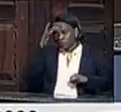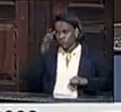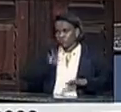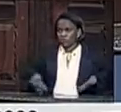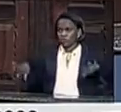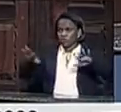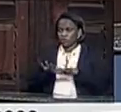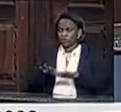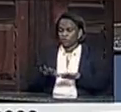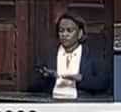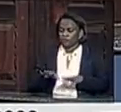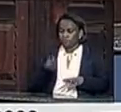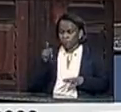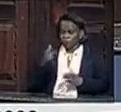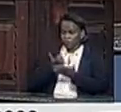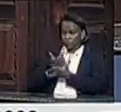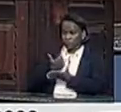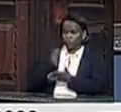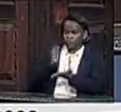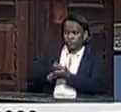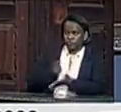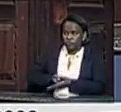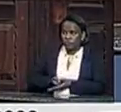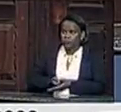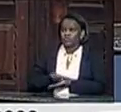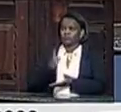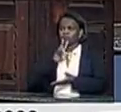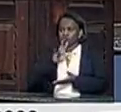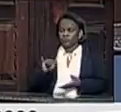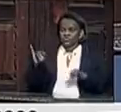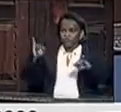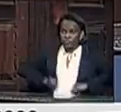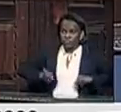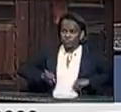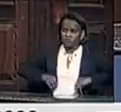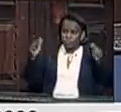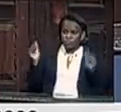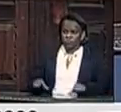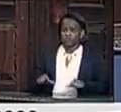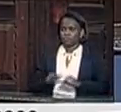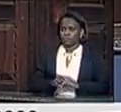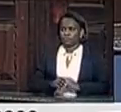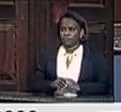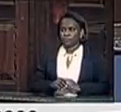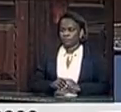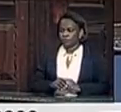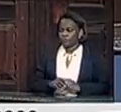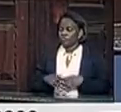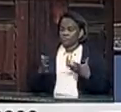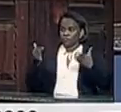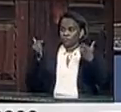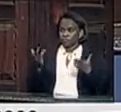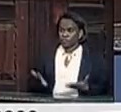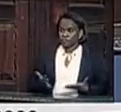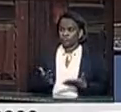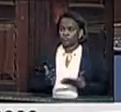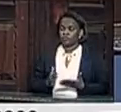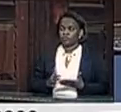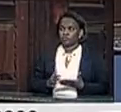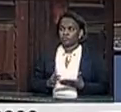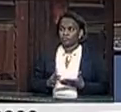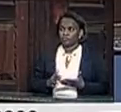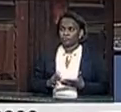seja, o consumidor será o atingido nessa matéria. Estamos falando